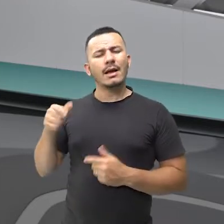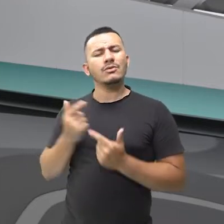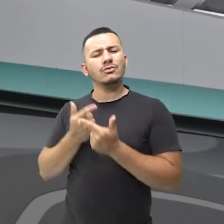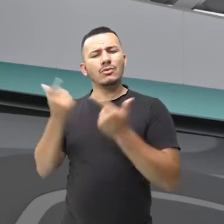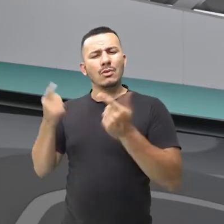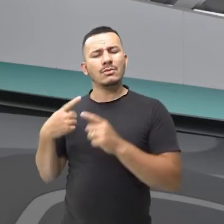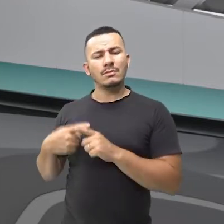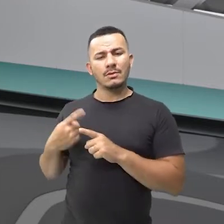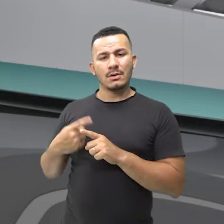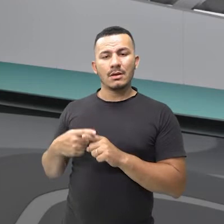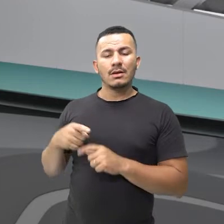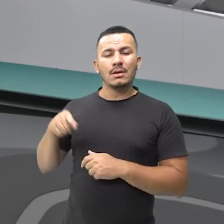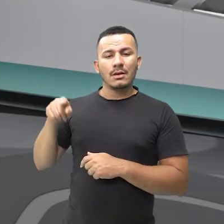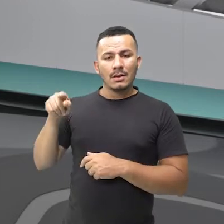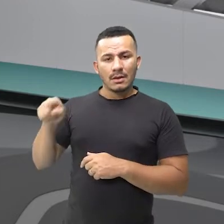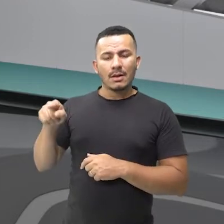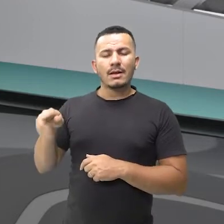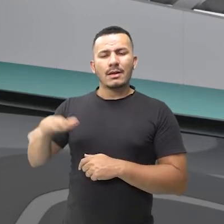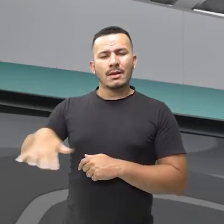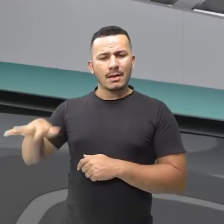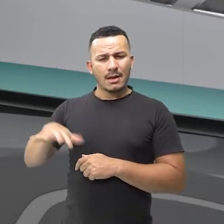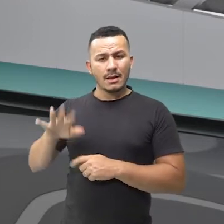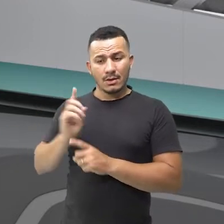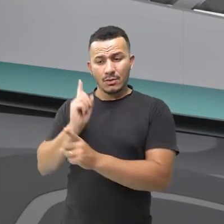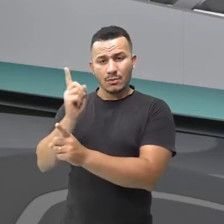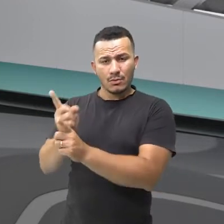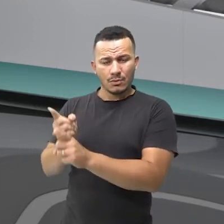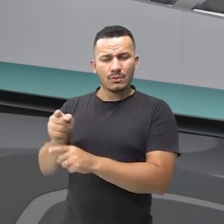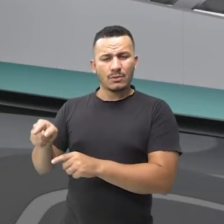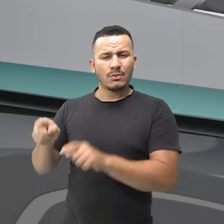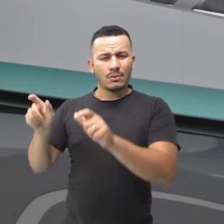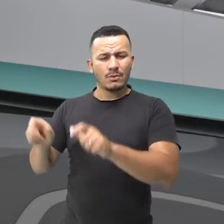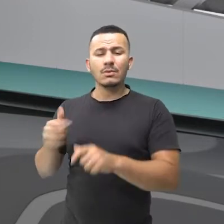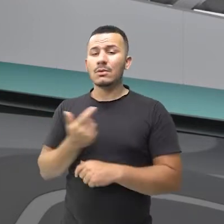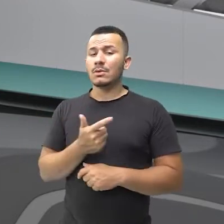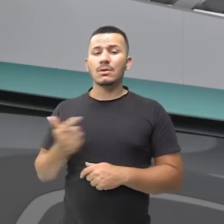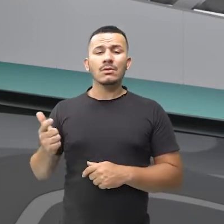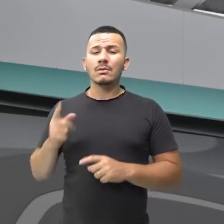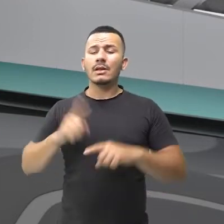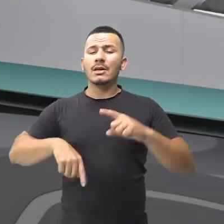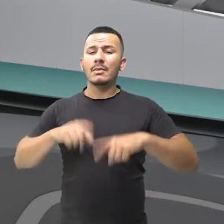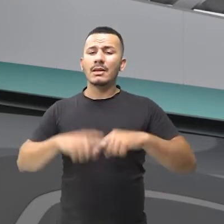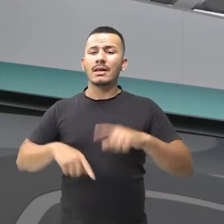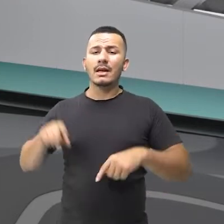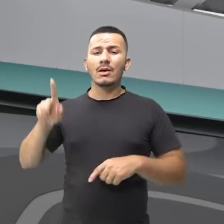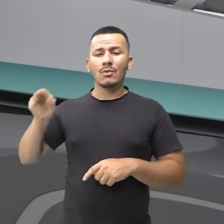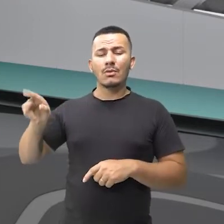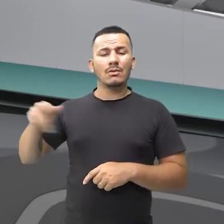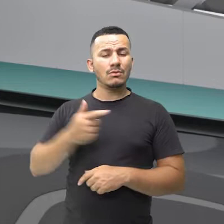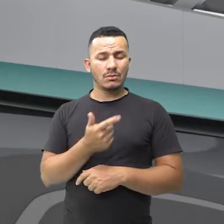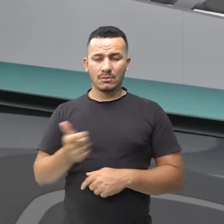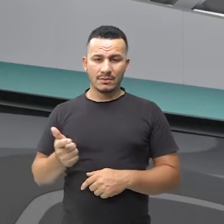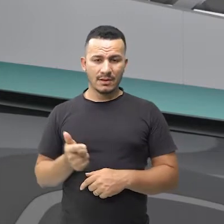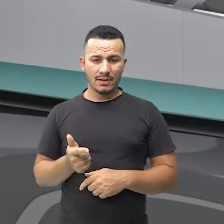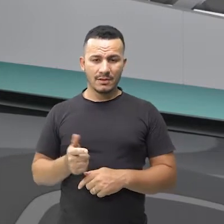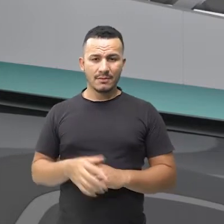amuleto? Porque no território que ela foi encontrada, no local, não havia esse material, esse tipo